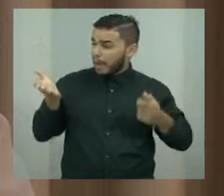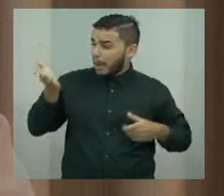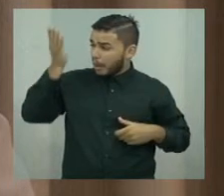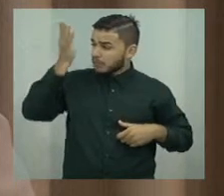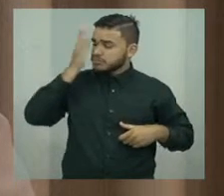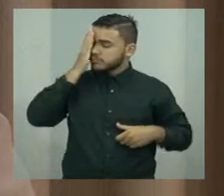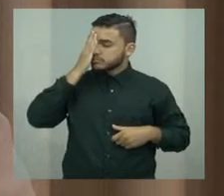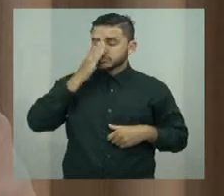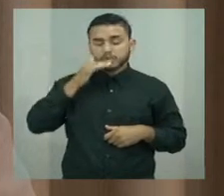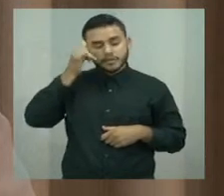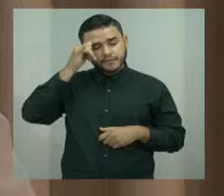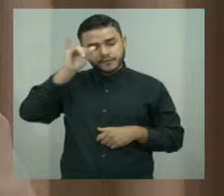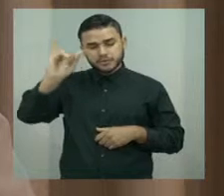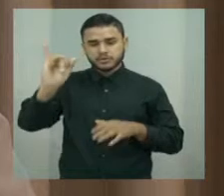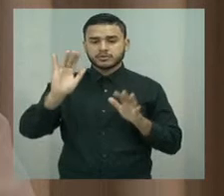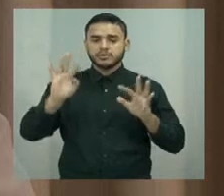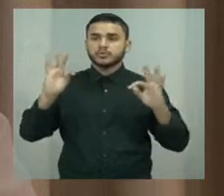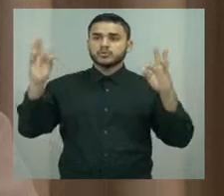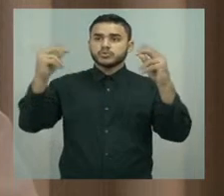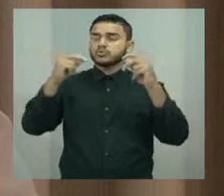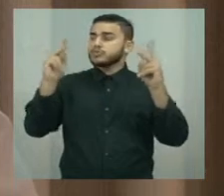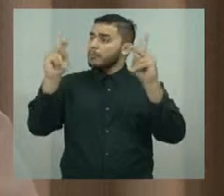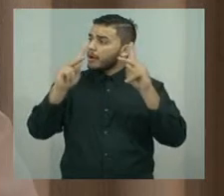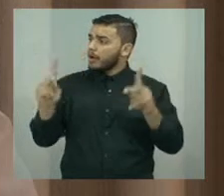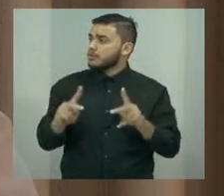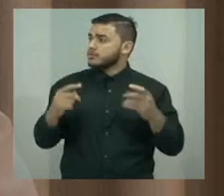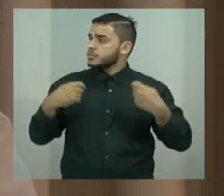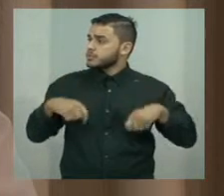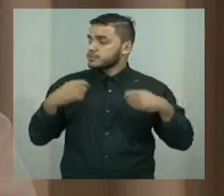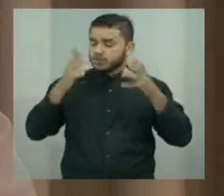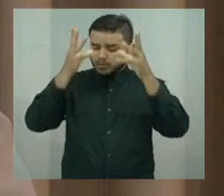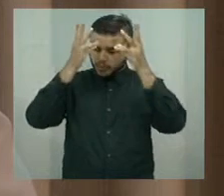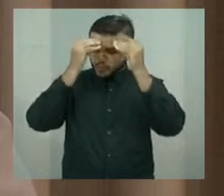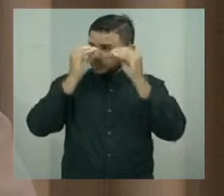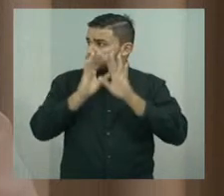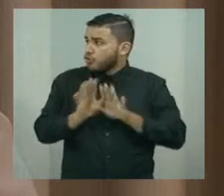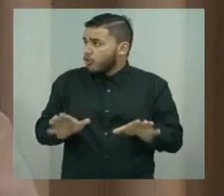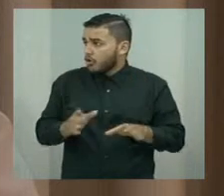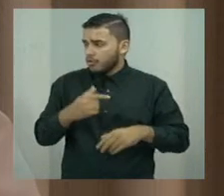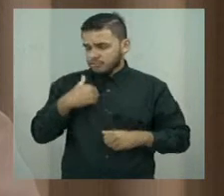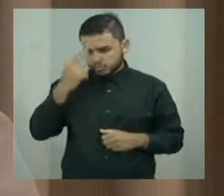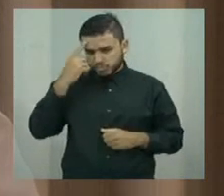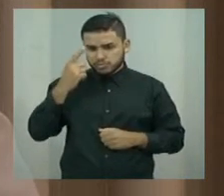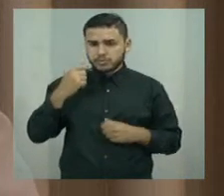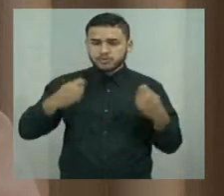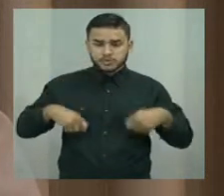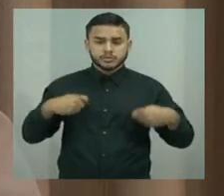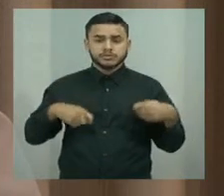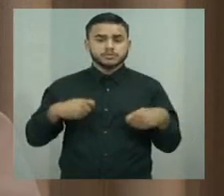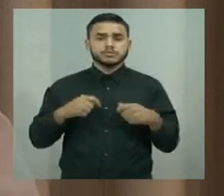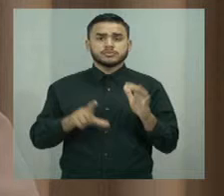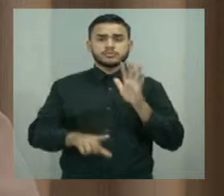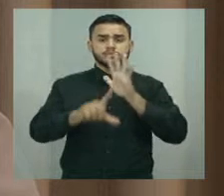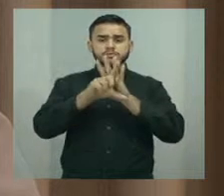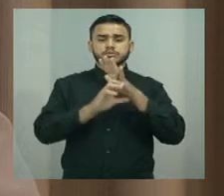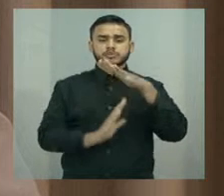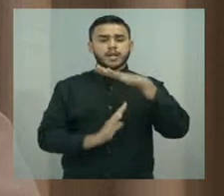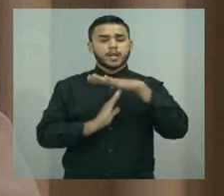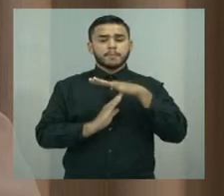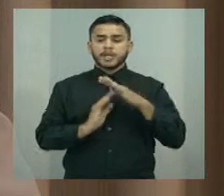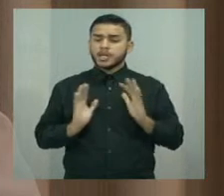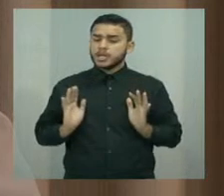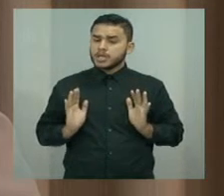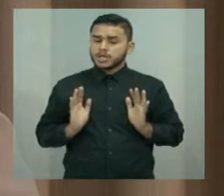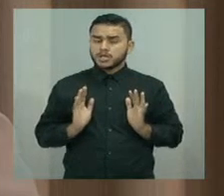ao meio ambiente e à população em geral. Então, a lei ela é importante para isso, para que a gente tenha limites e